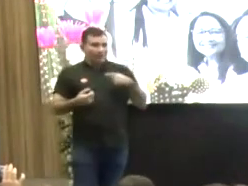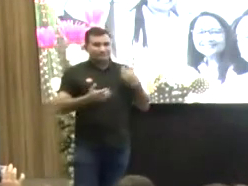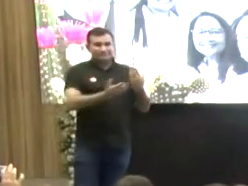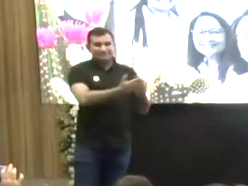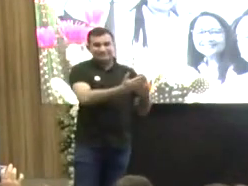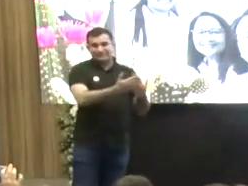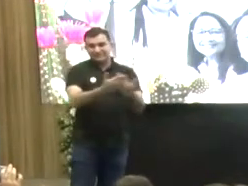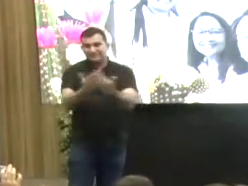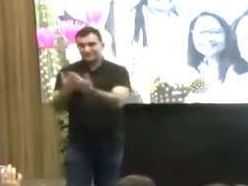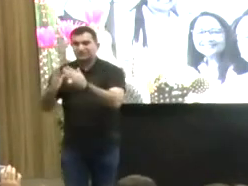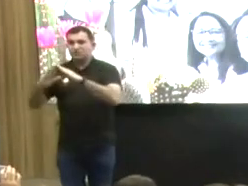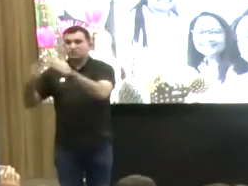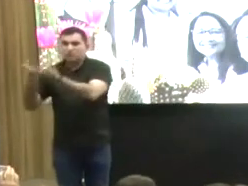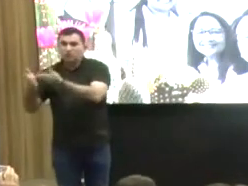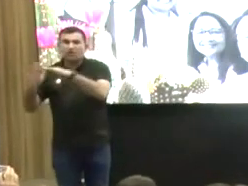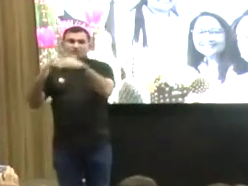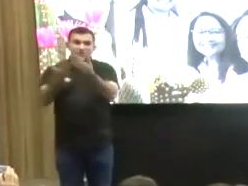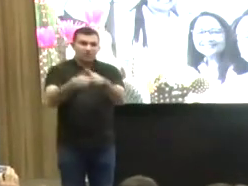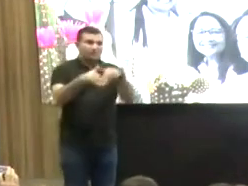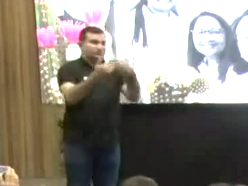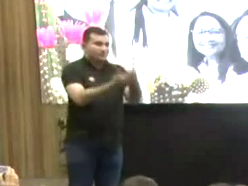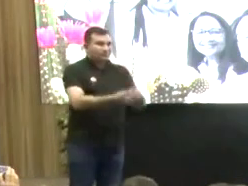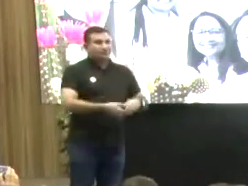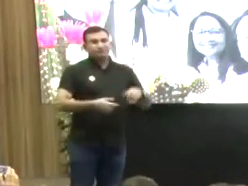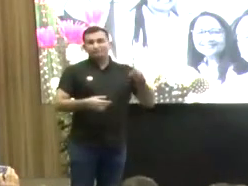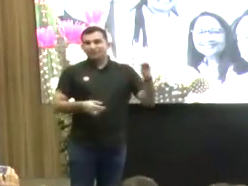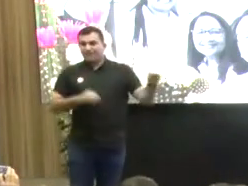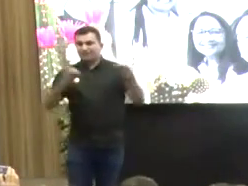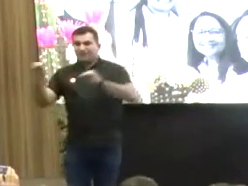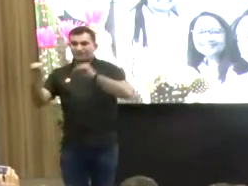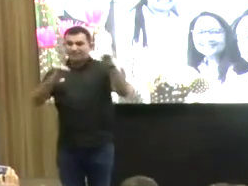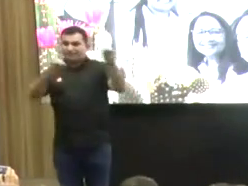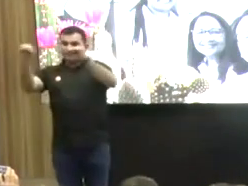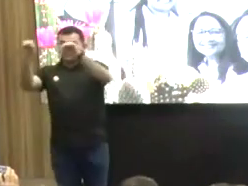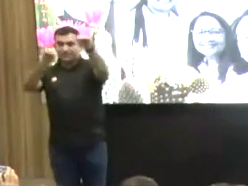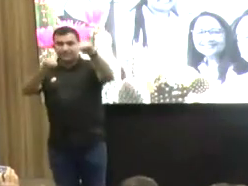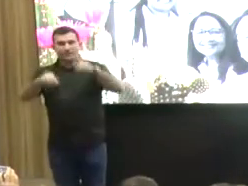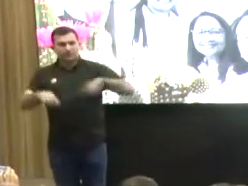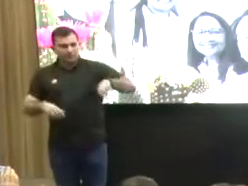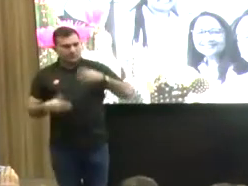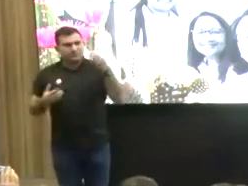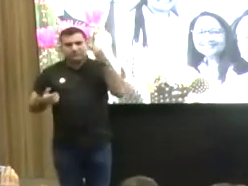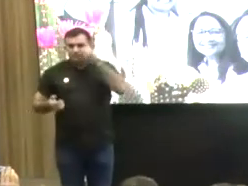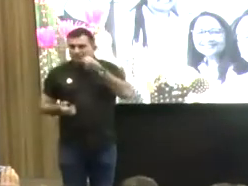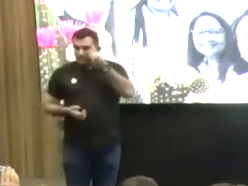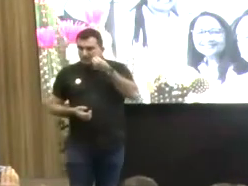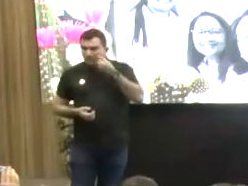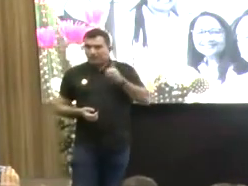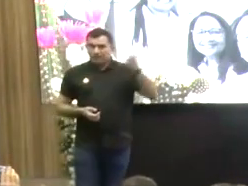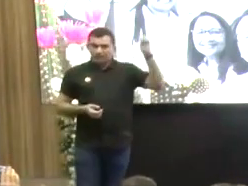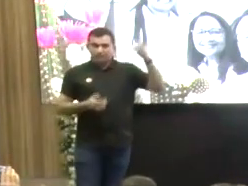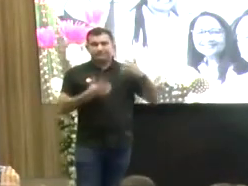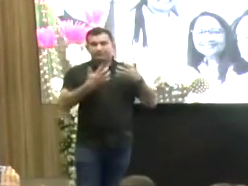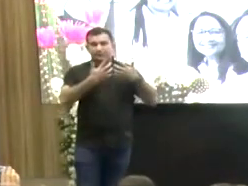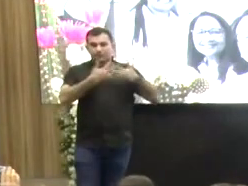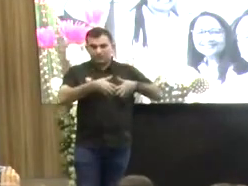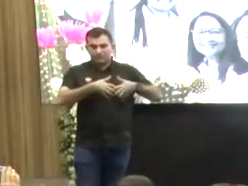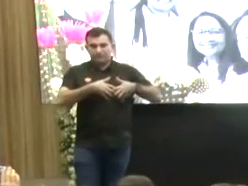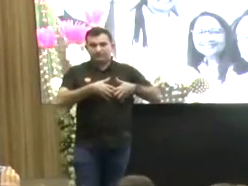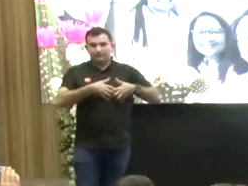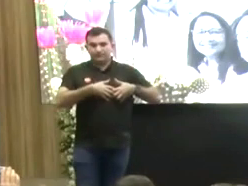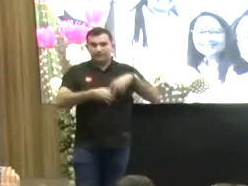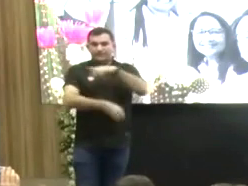outra. Nós precisamos trabalhar com o ensino médio, o novo ensino médio, experimentado, por exemplo, lá no IF do Piauí, em